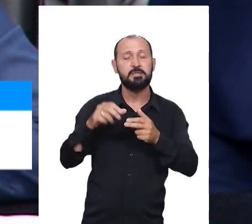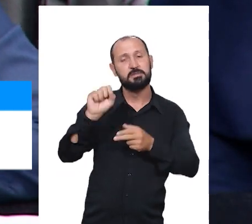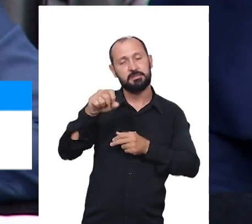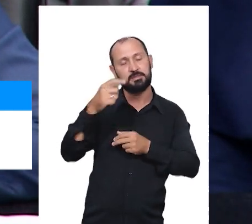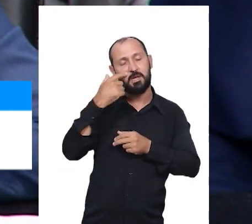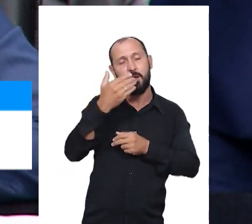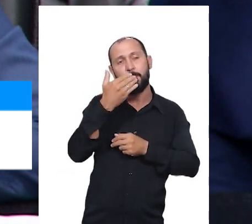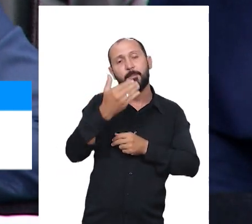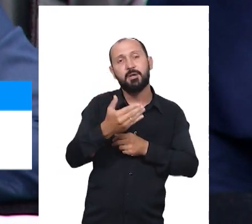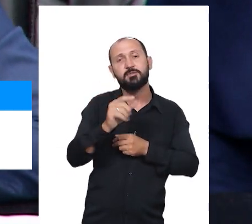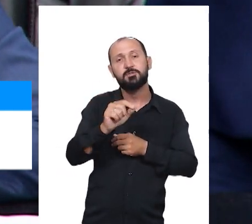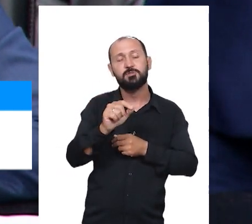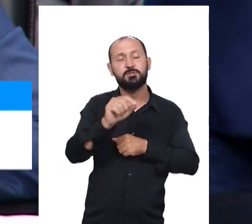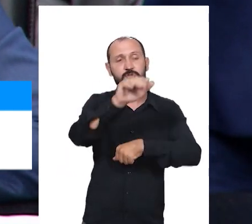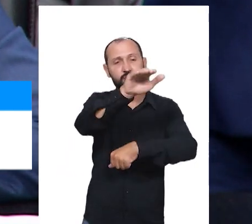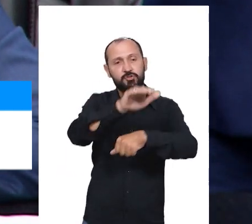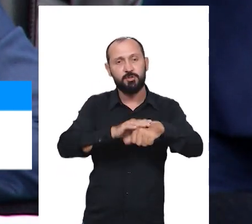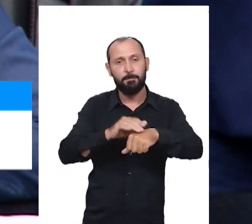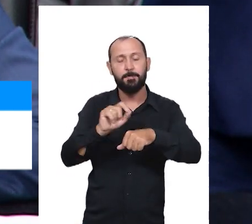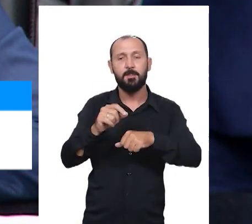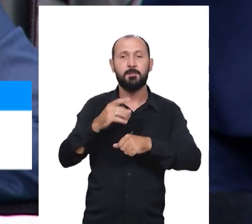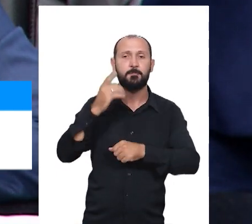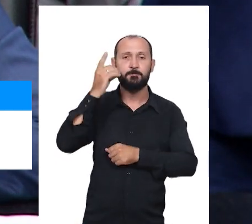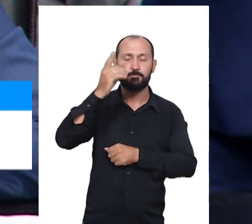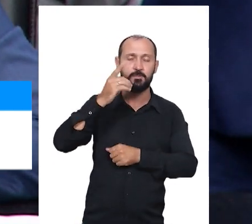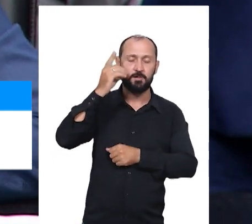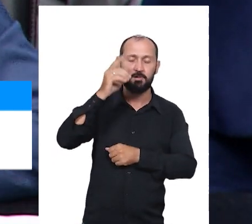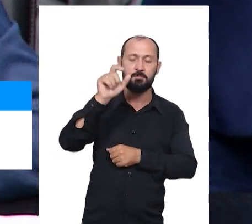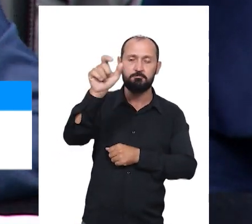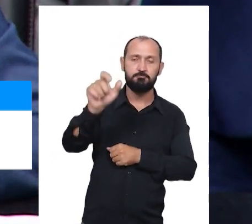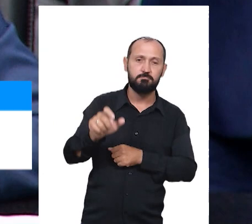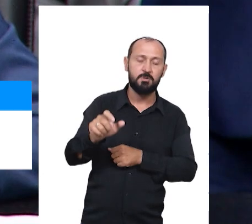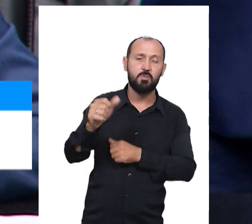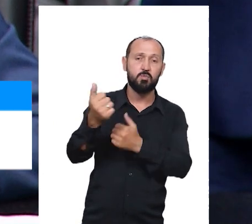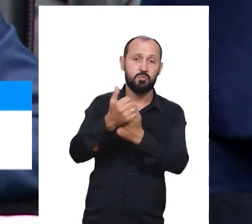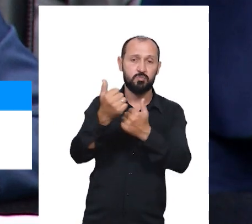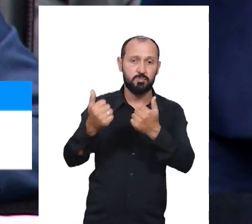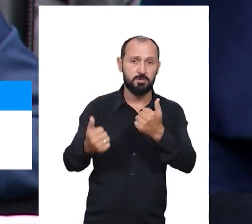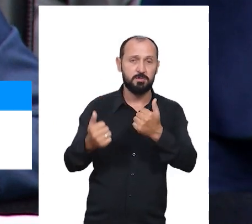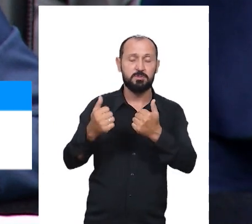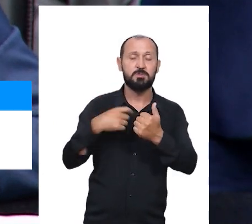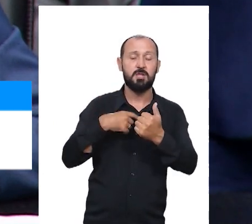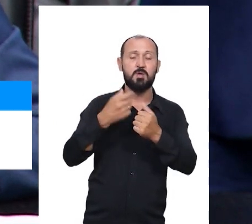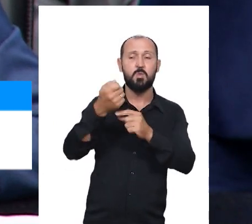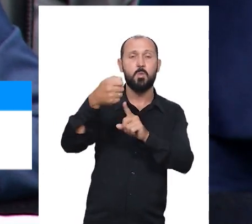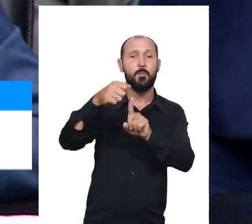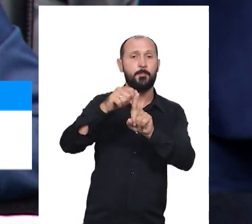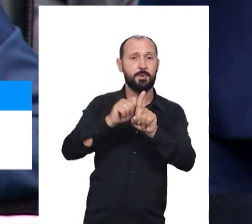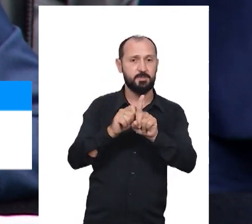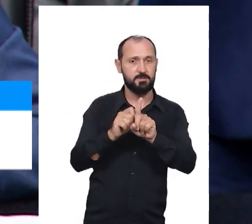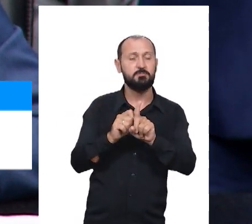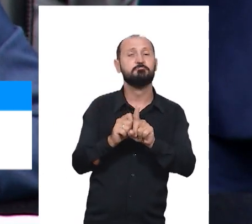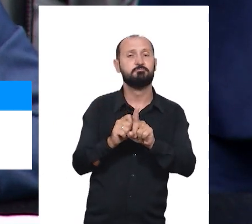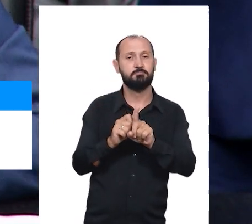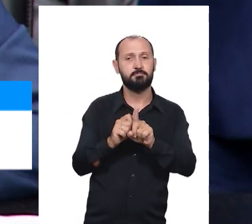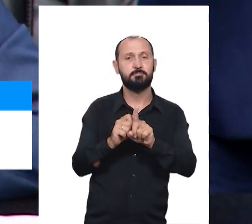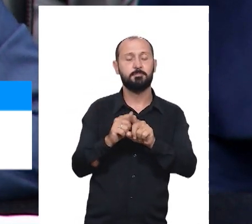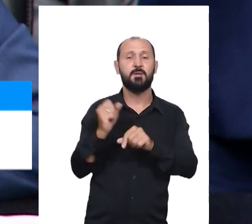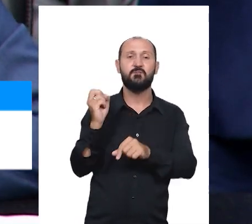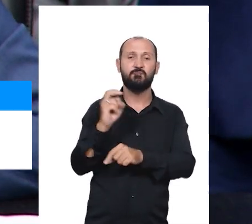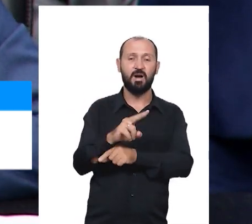e aí, sim, a convocação. O deputado convocado, deputado suplente, tem 30